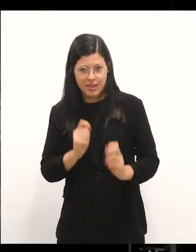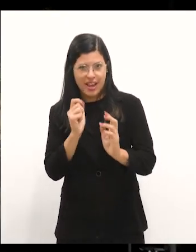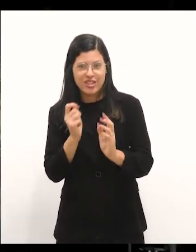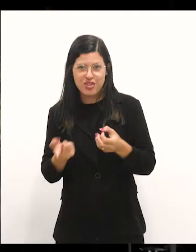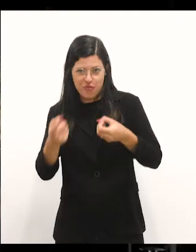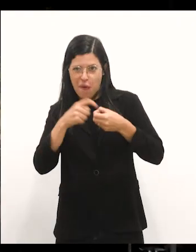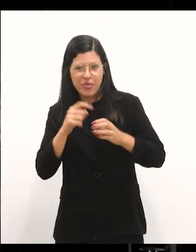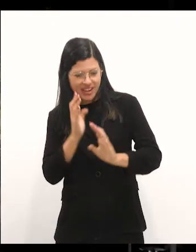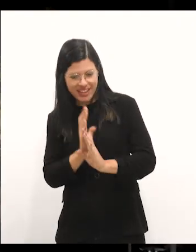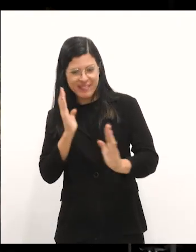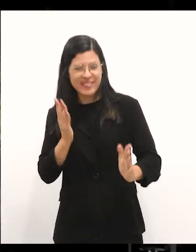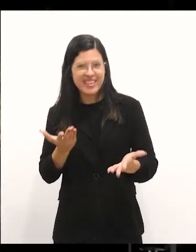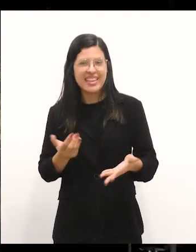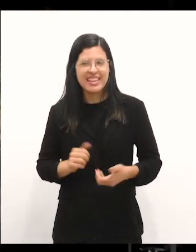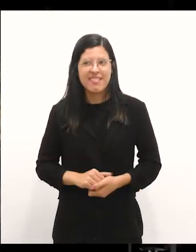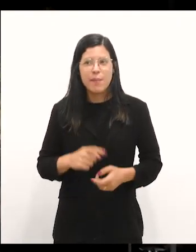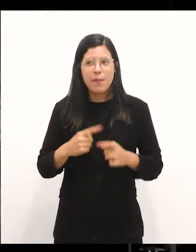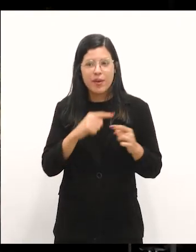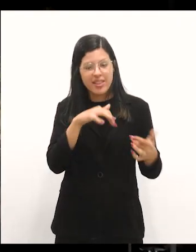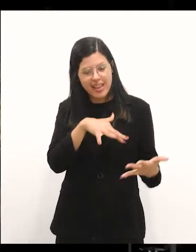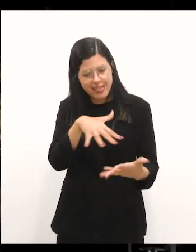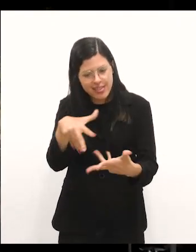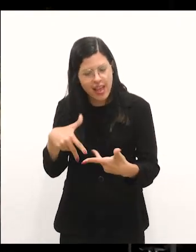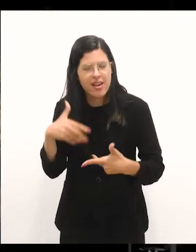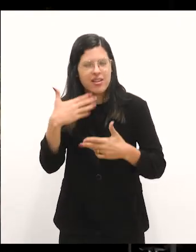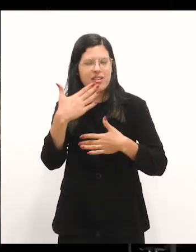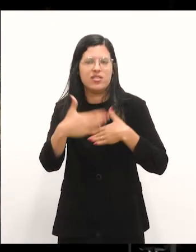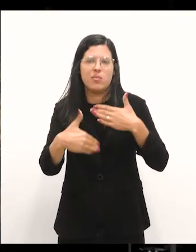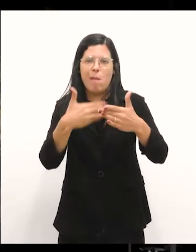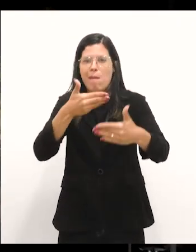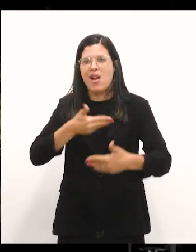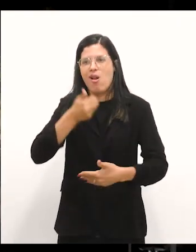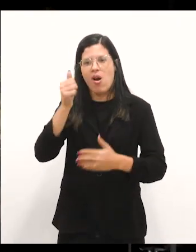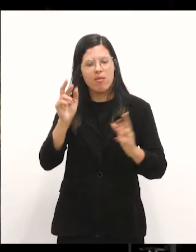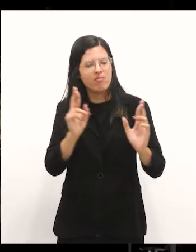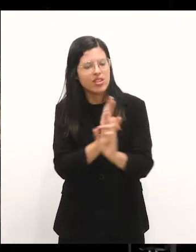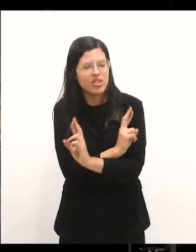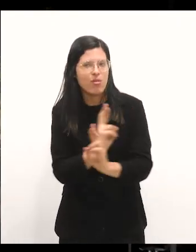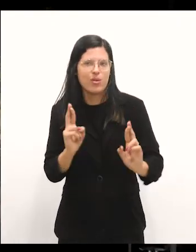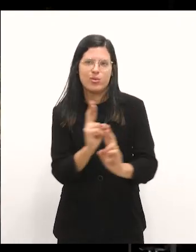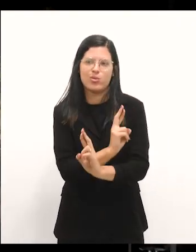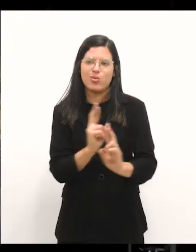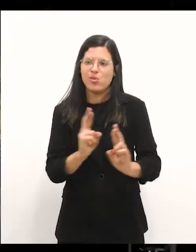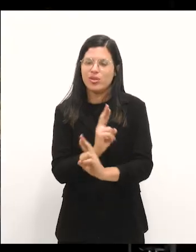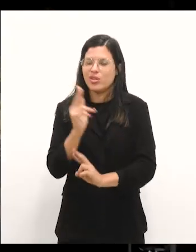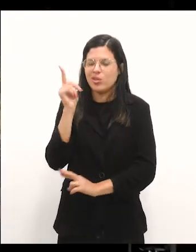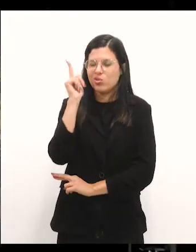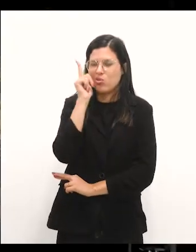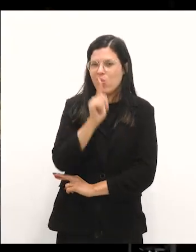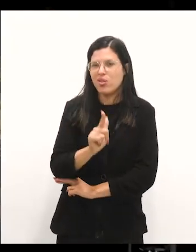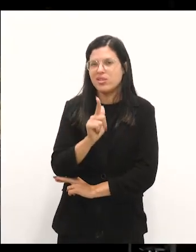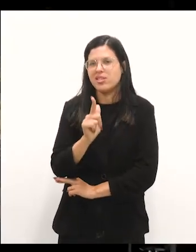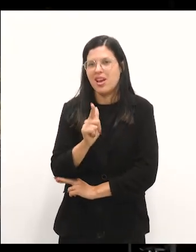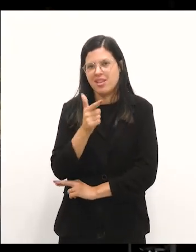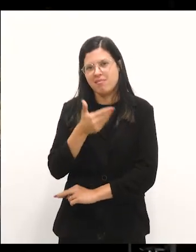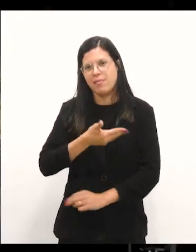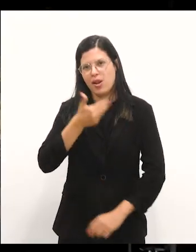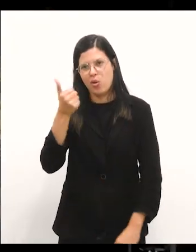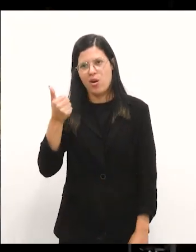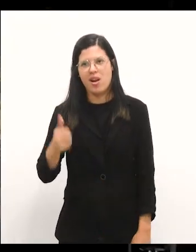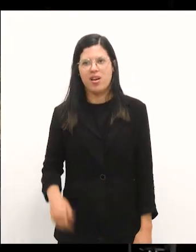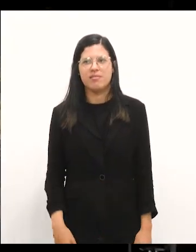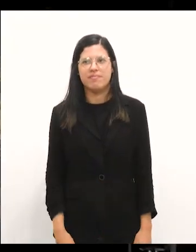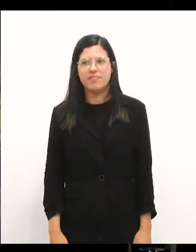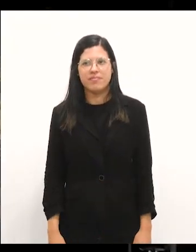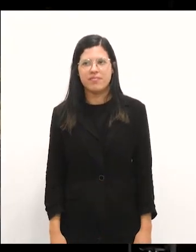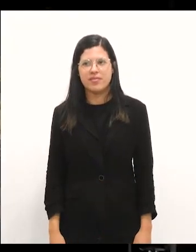gente se aprimora, né? É na Terra que a gente cresce, é nas relações que a gente tem que a gente consegue